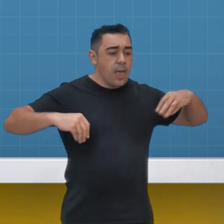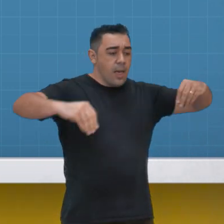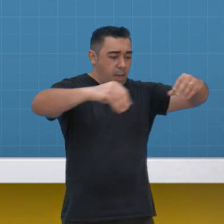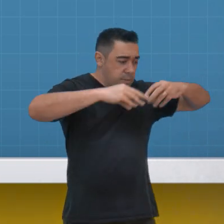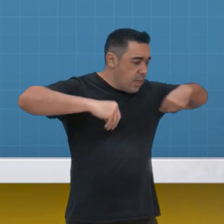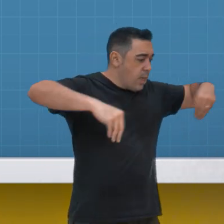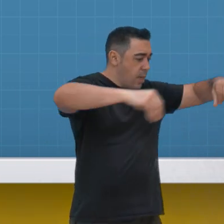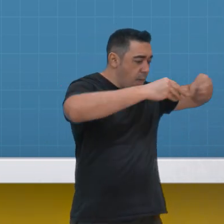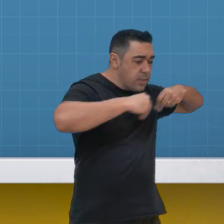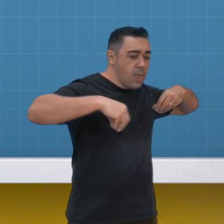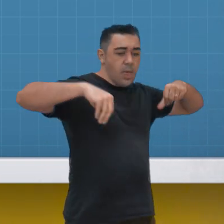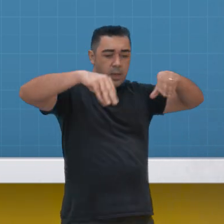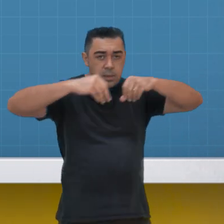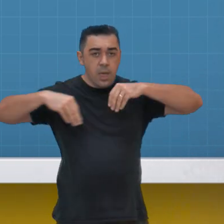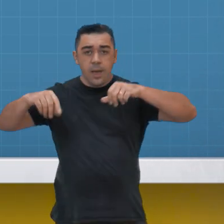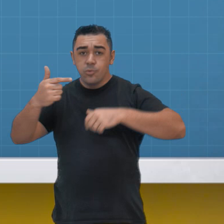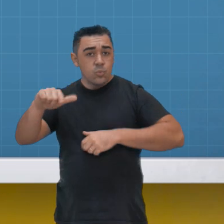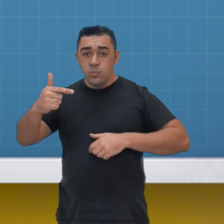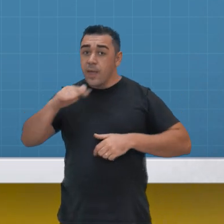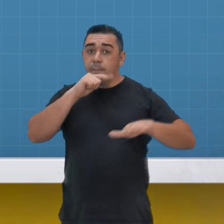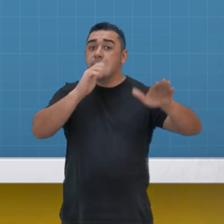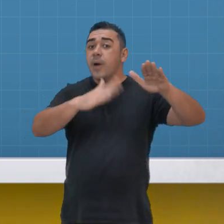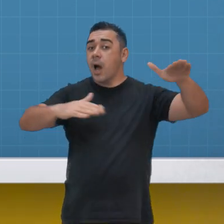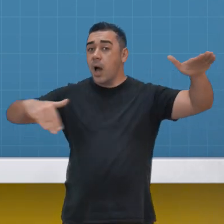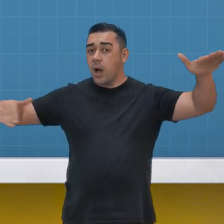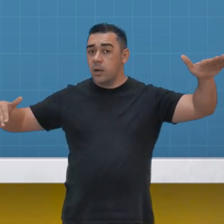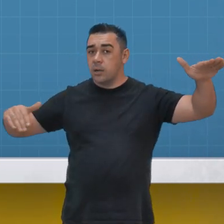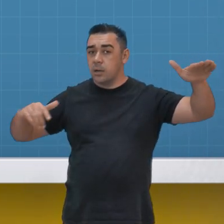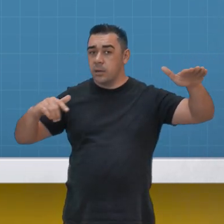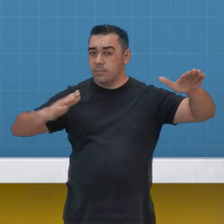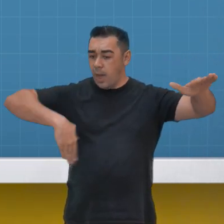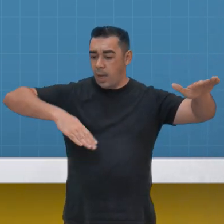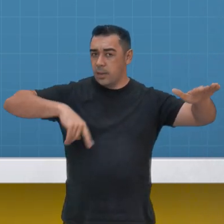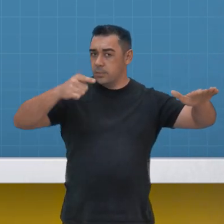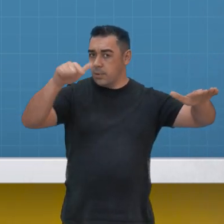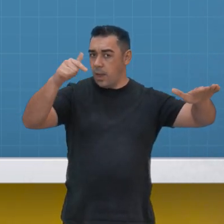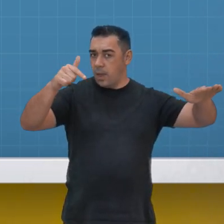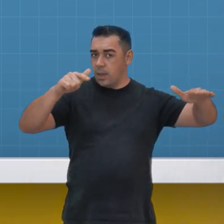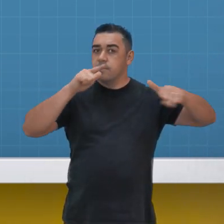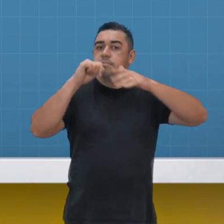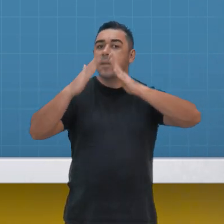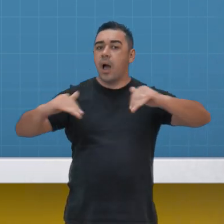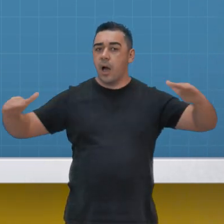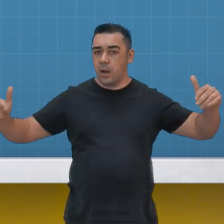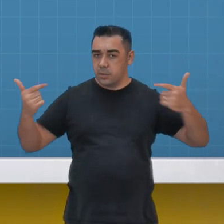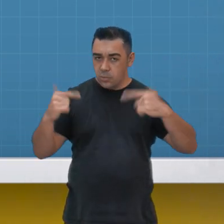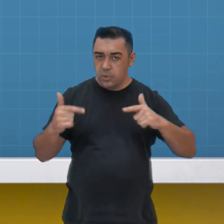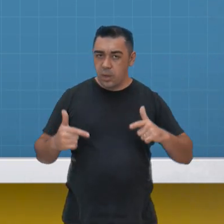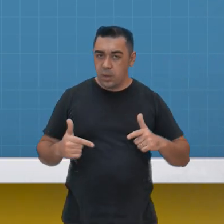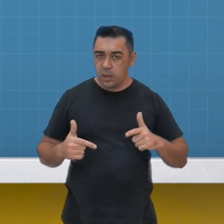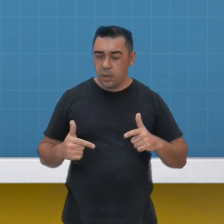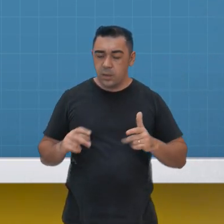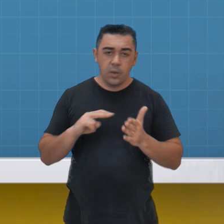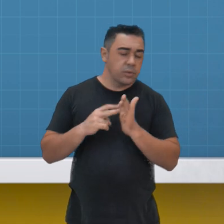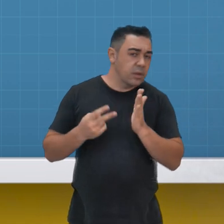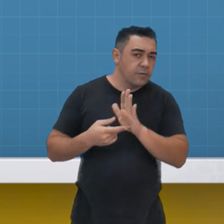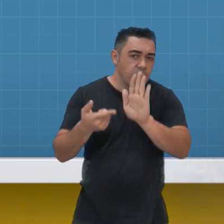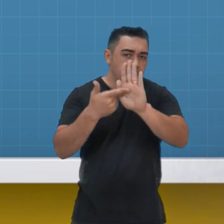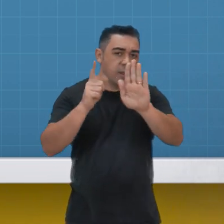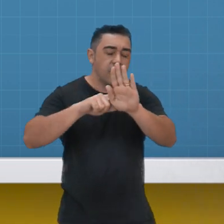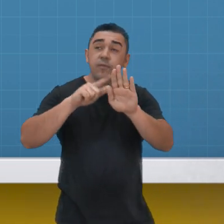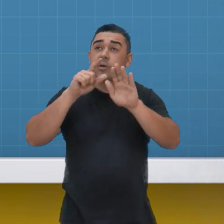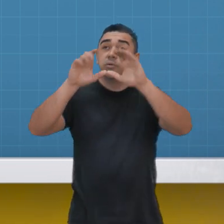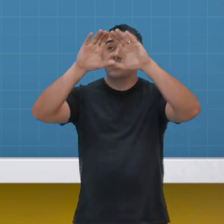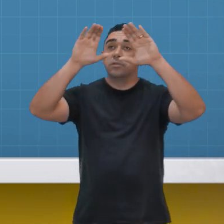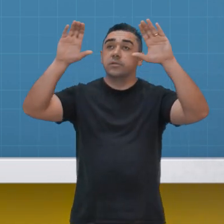lá. Como as pessoas que moram no litoral, né? Litoral. Então, o que